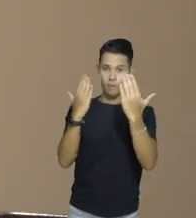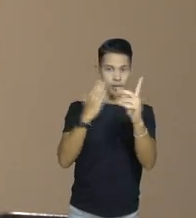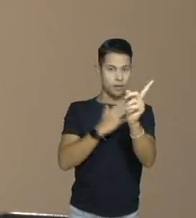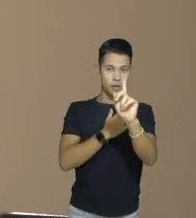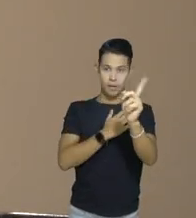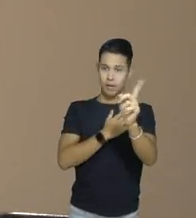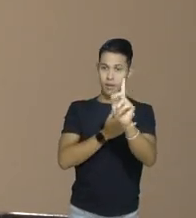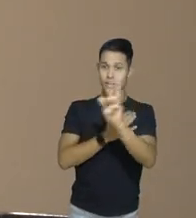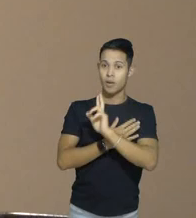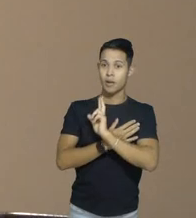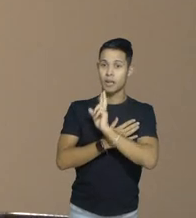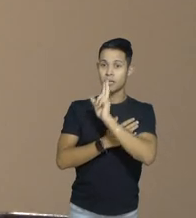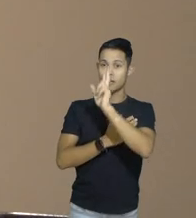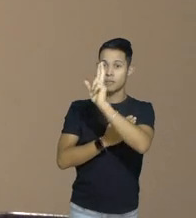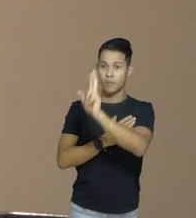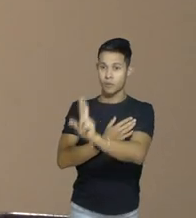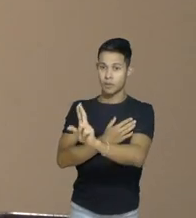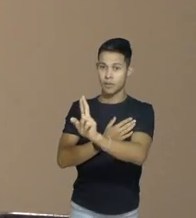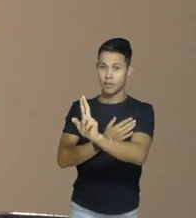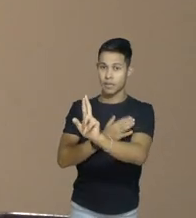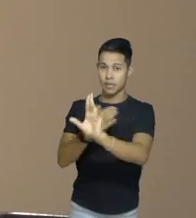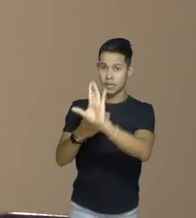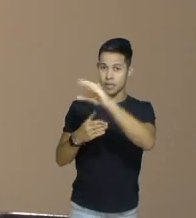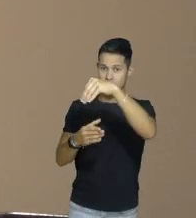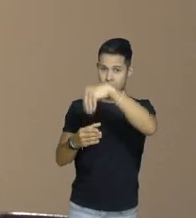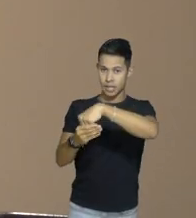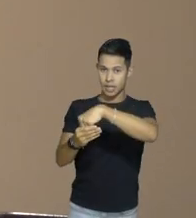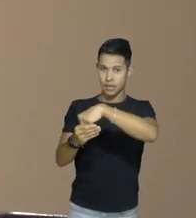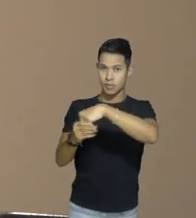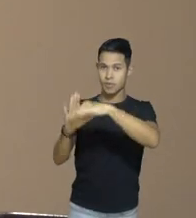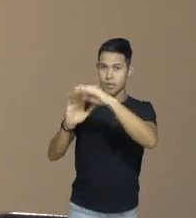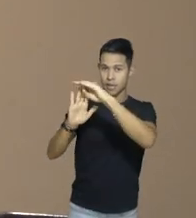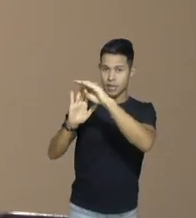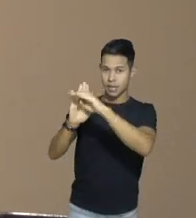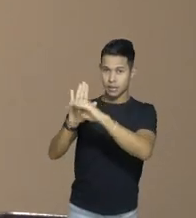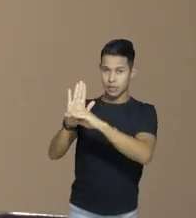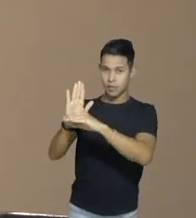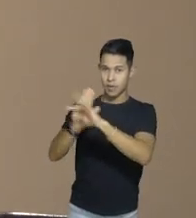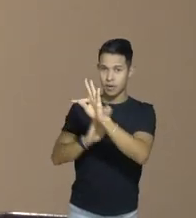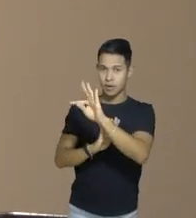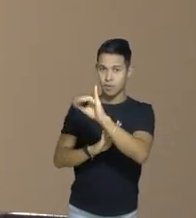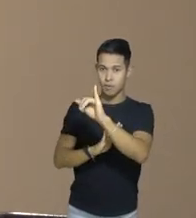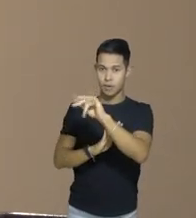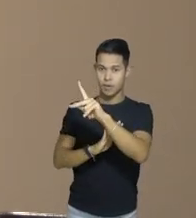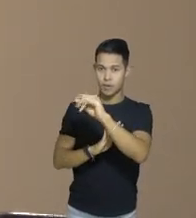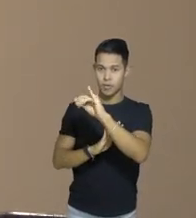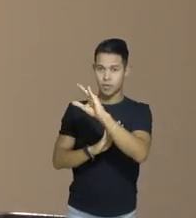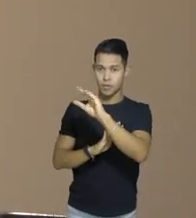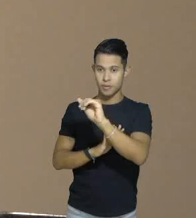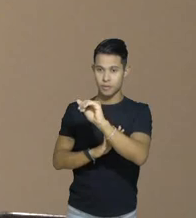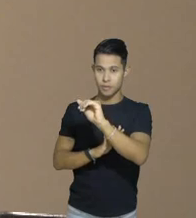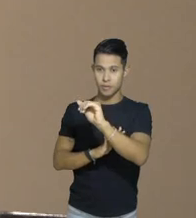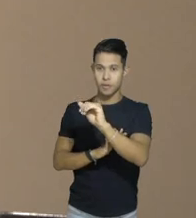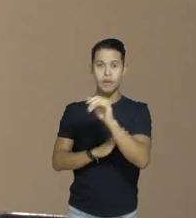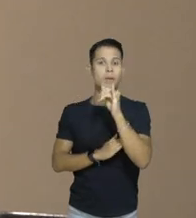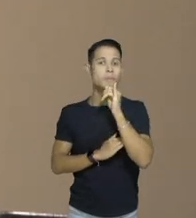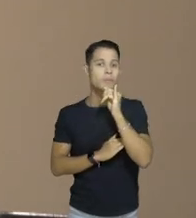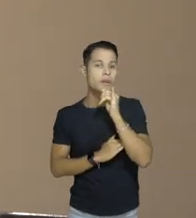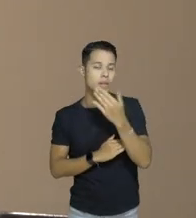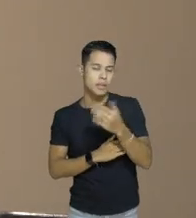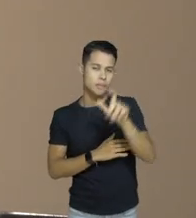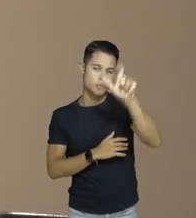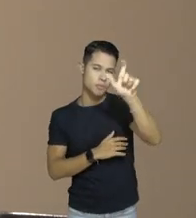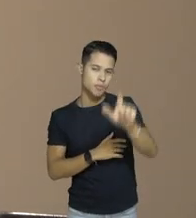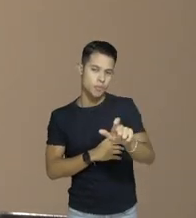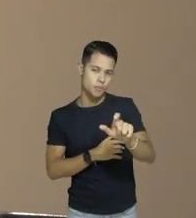o indivíduo que está dentro da norma típica. Eu fiz a avaliação hoje do João, vou usar João aqui como nome, né? Que